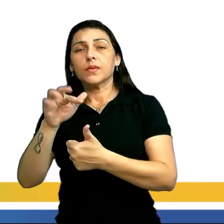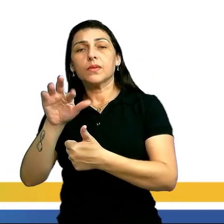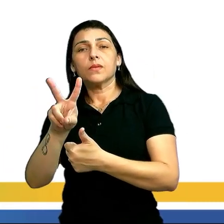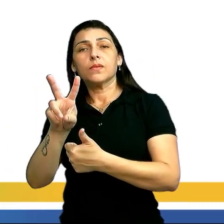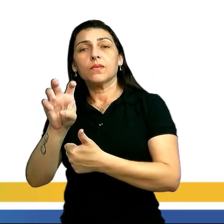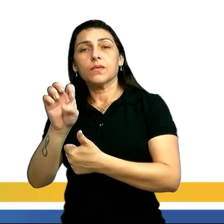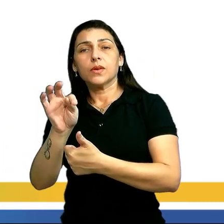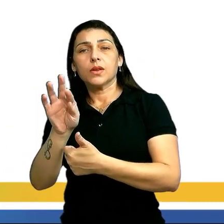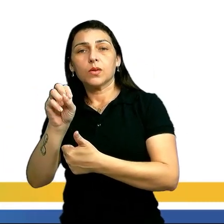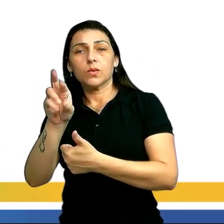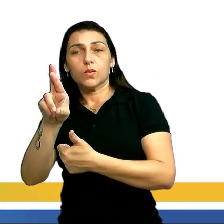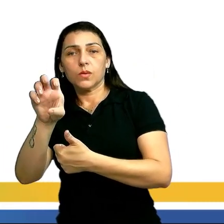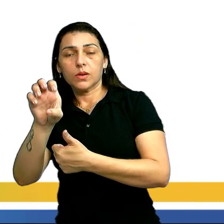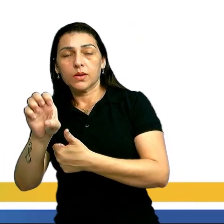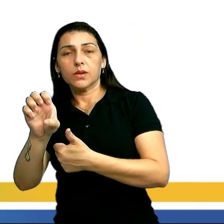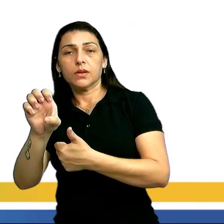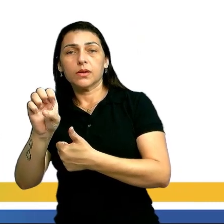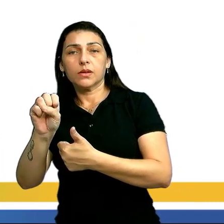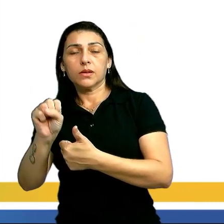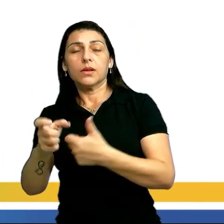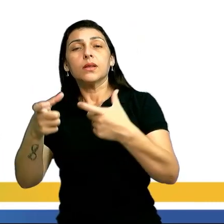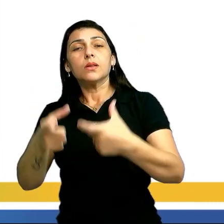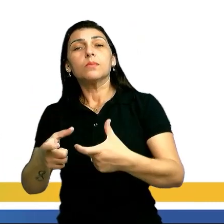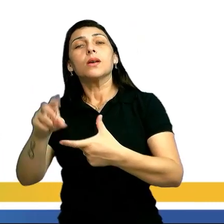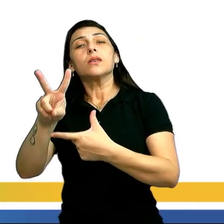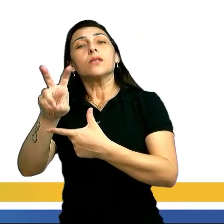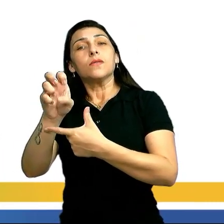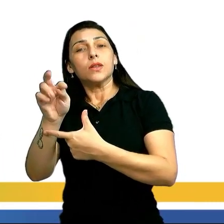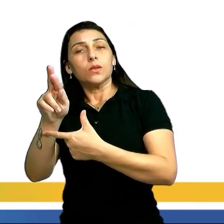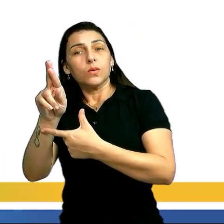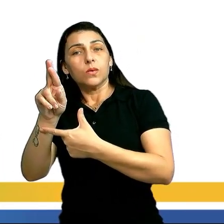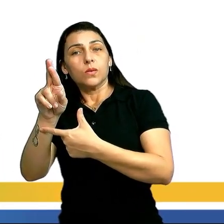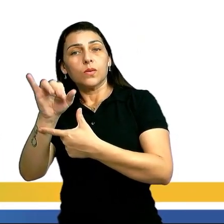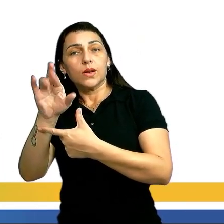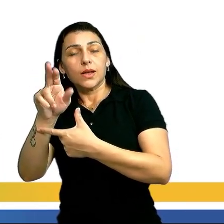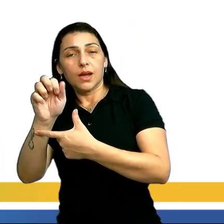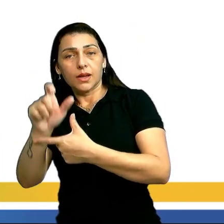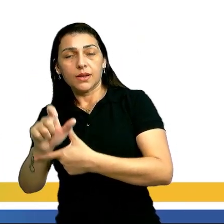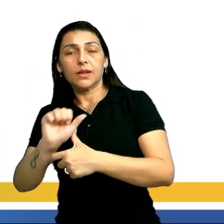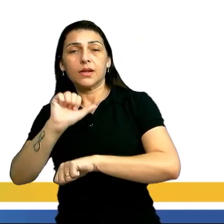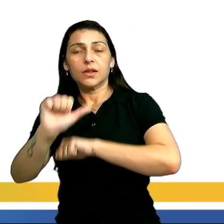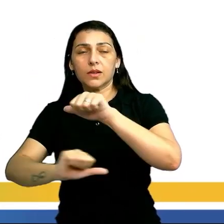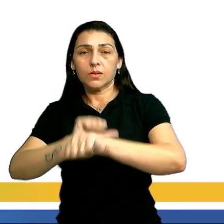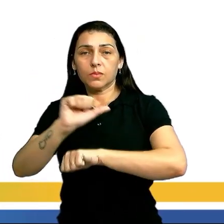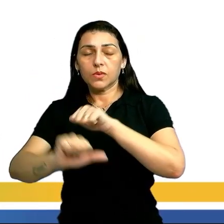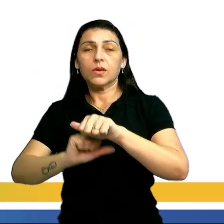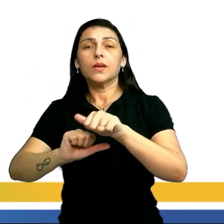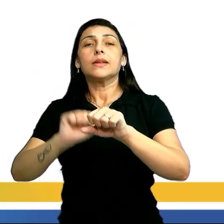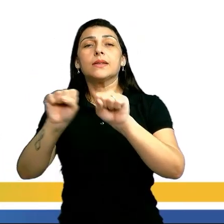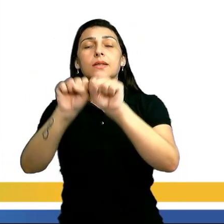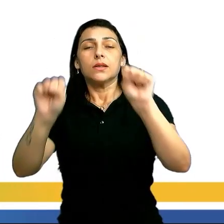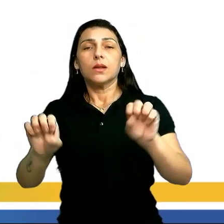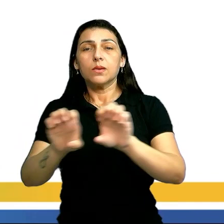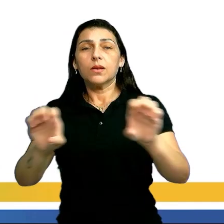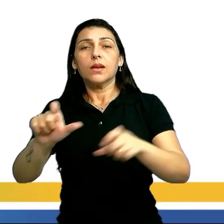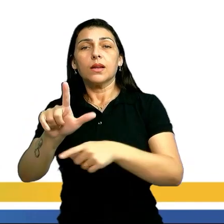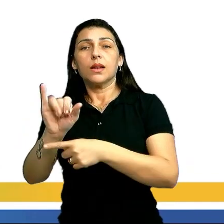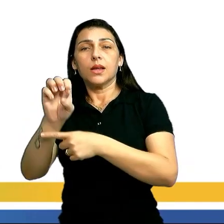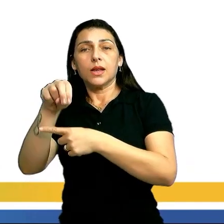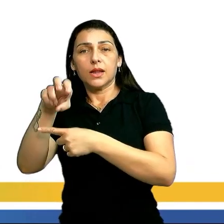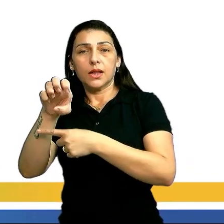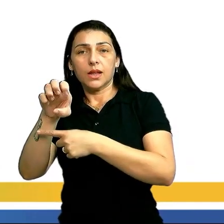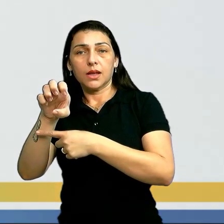vetores, espaços vetoriais, transformações lineares, sistemas de equações lineares